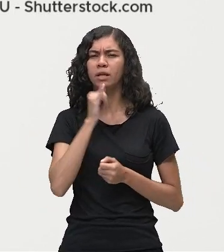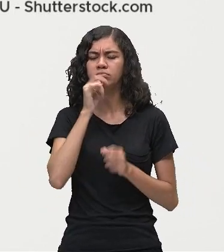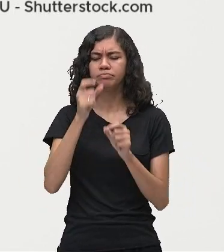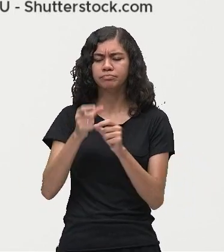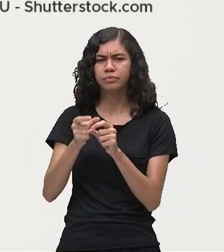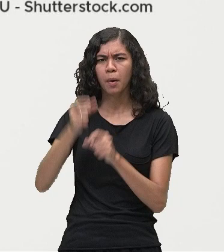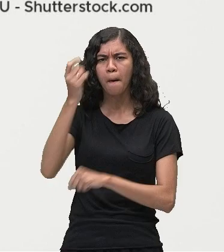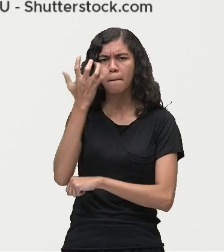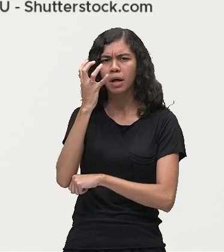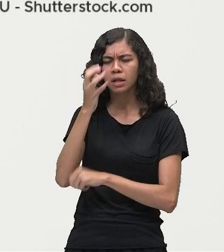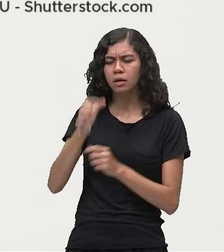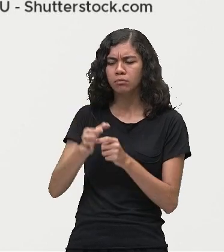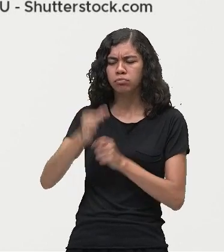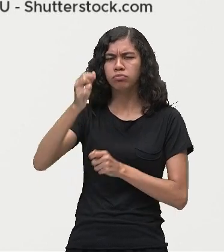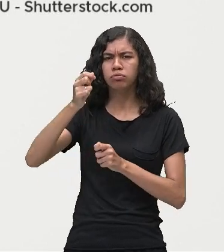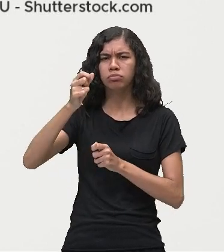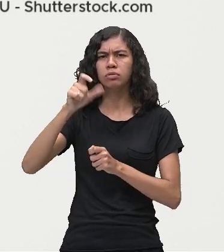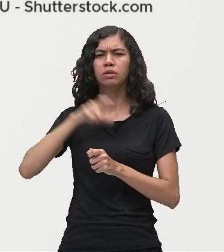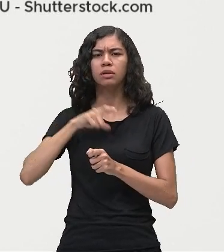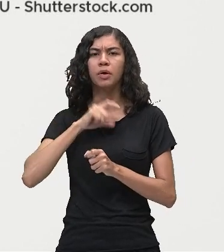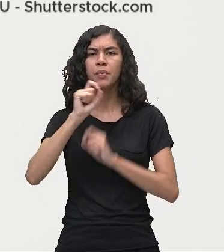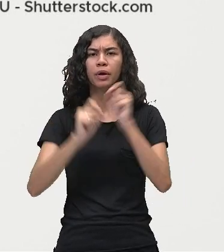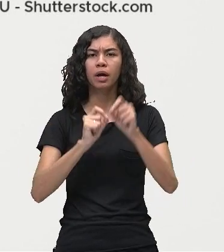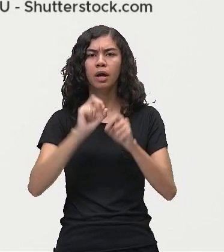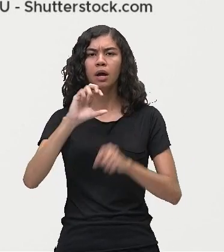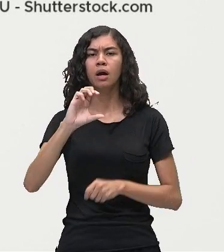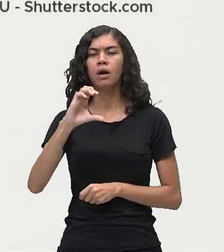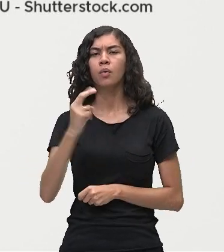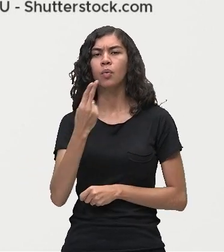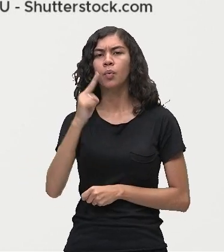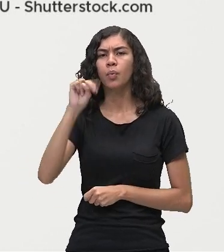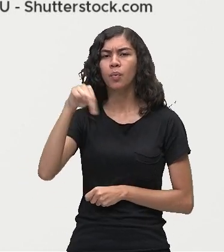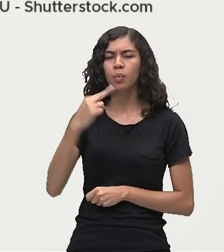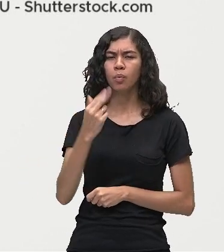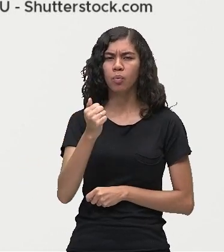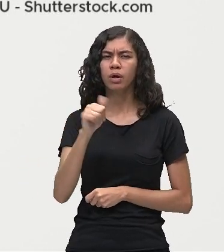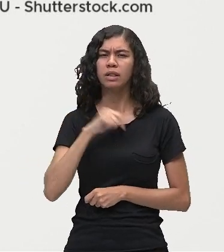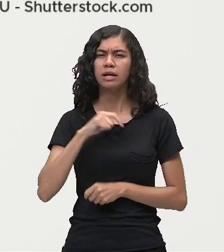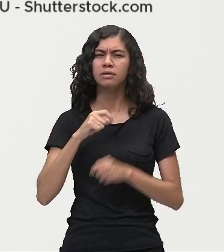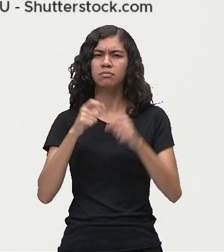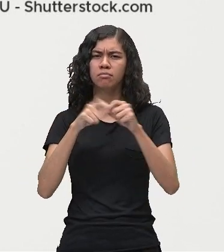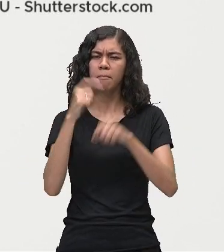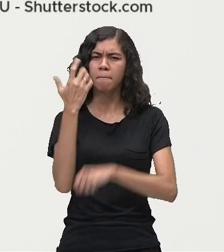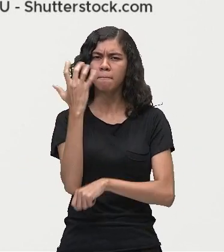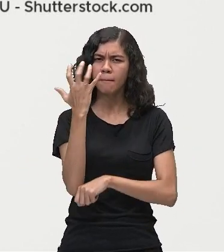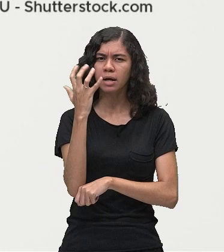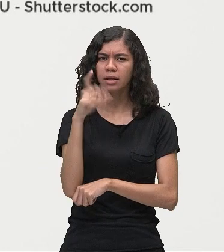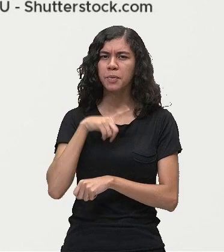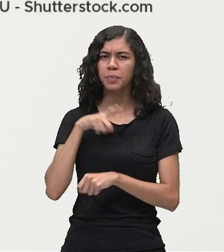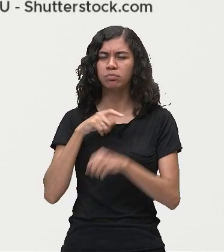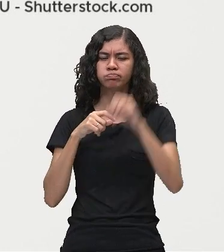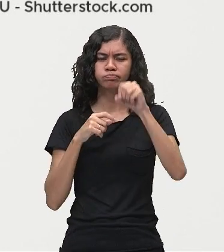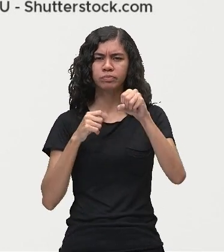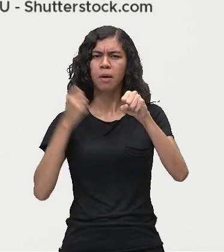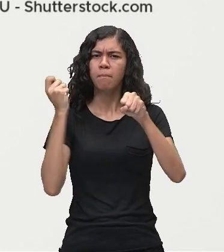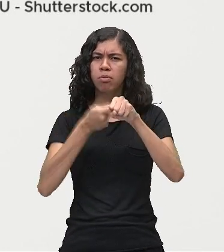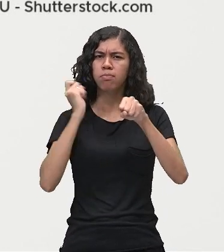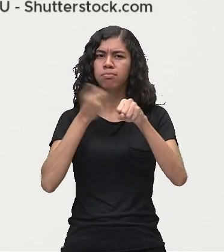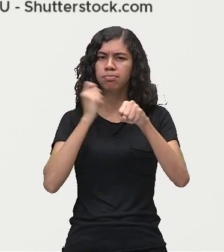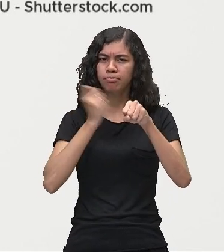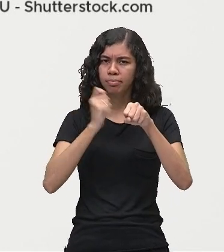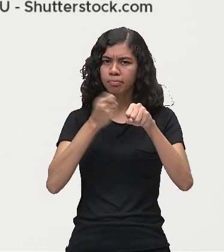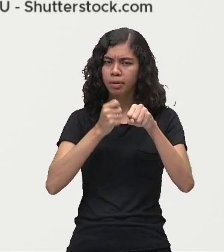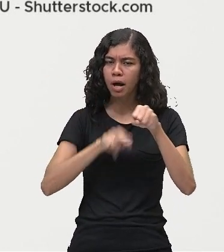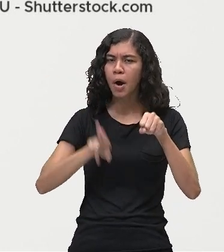ficar bem apertado? A gente põe uma cunha. A gente não coloca uns pedacinhos aqui de pau assim, ó,